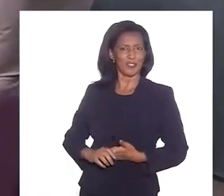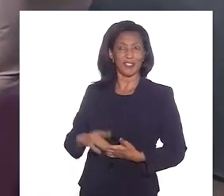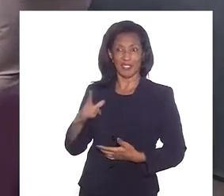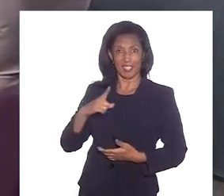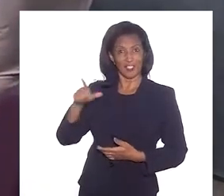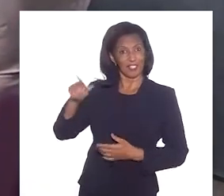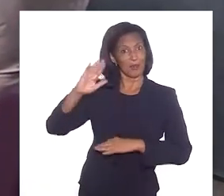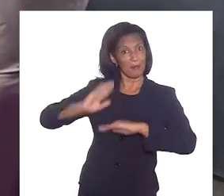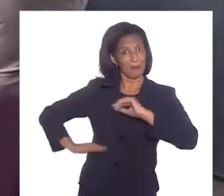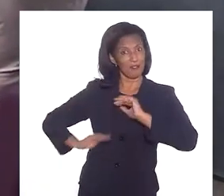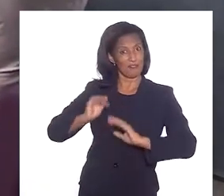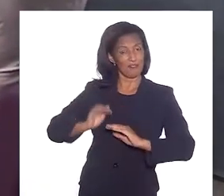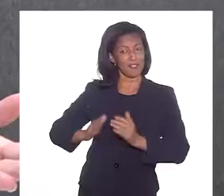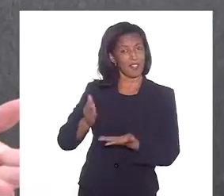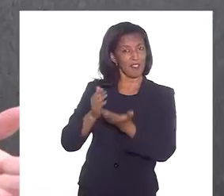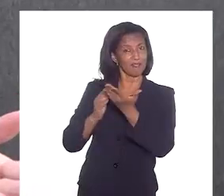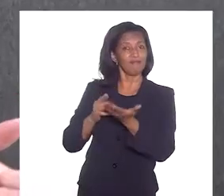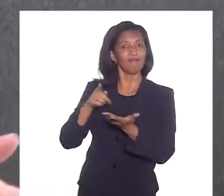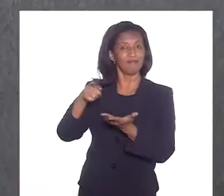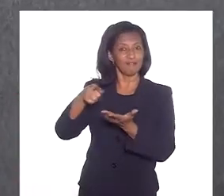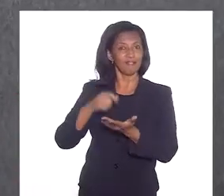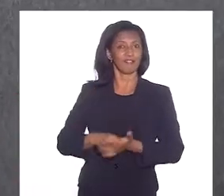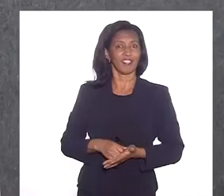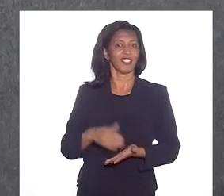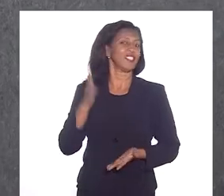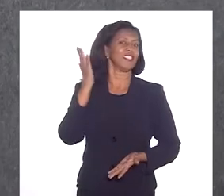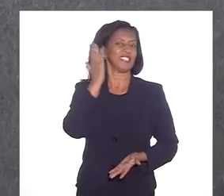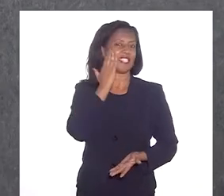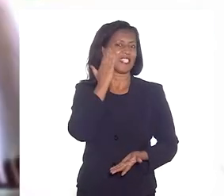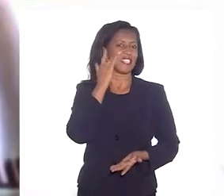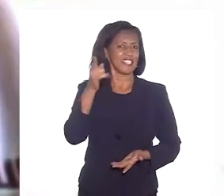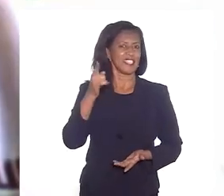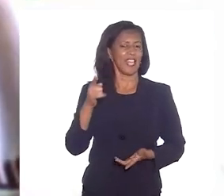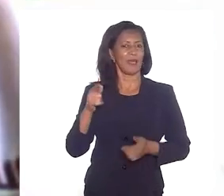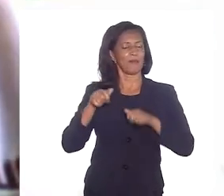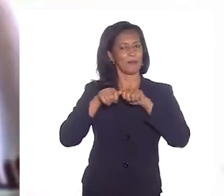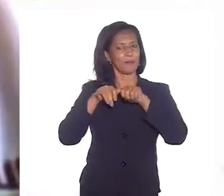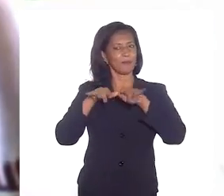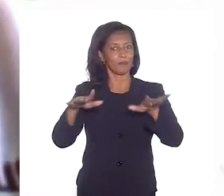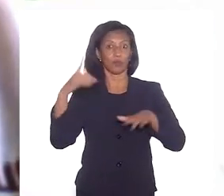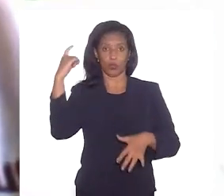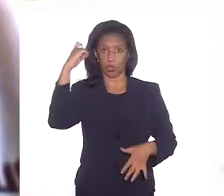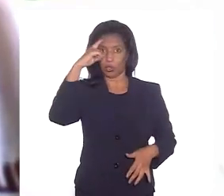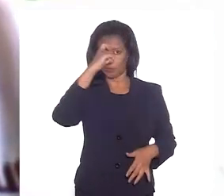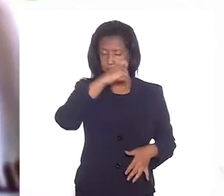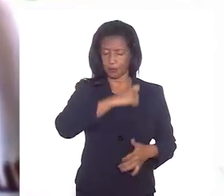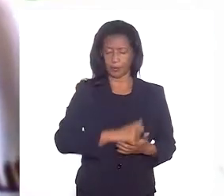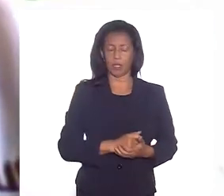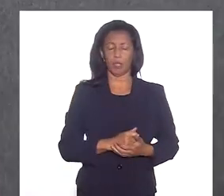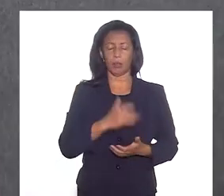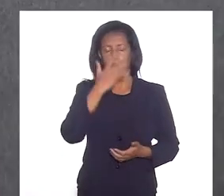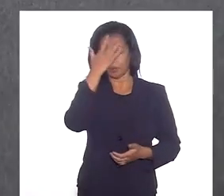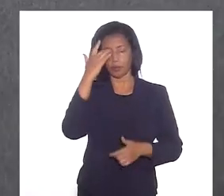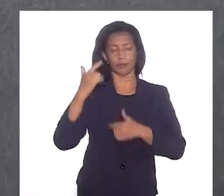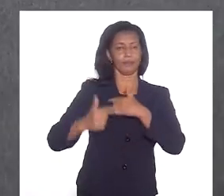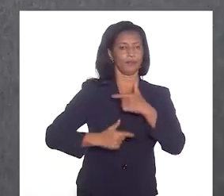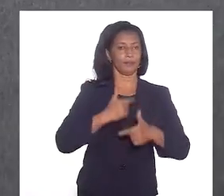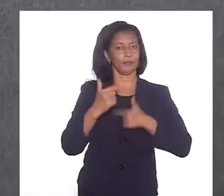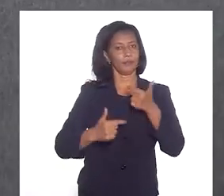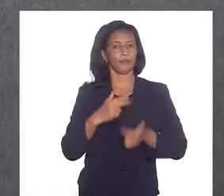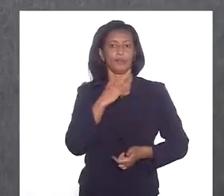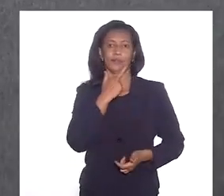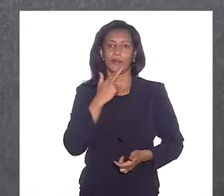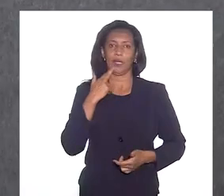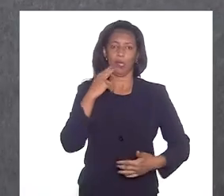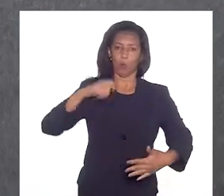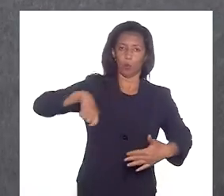aqui uma chefe de cozinha, né, com a gente. A gente sabe que durante a pandemia também foi difícil para quem trabalha em restaurante, para